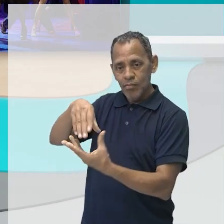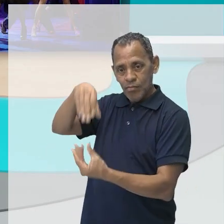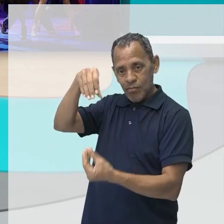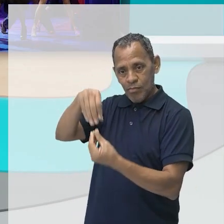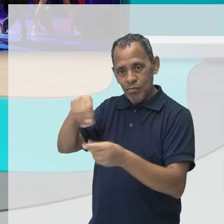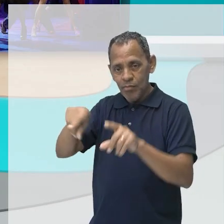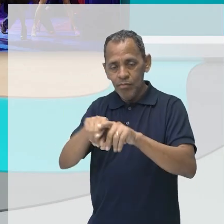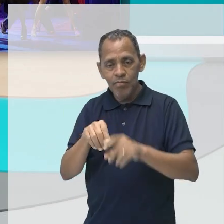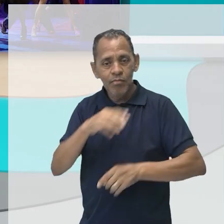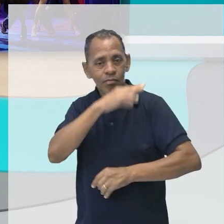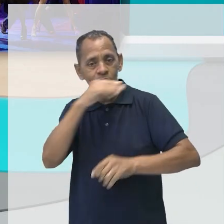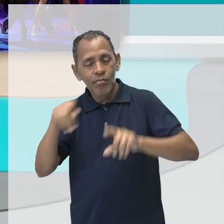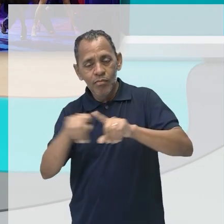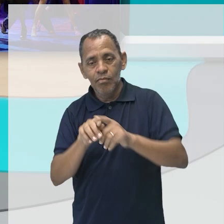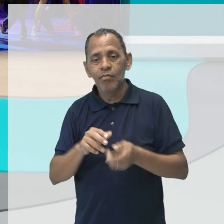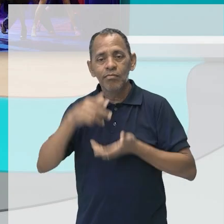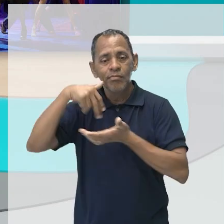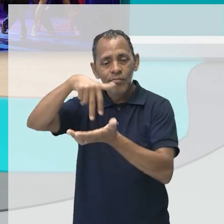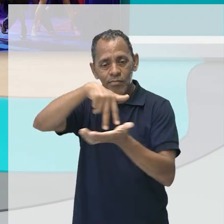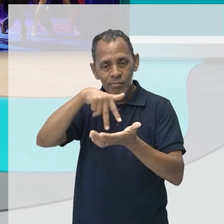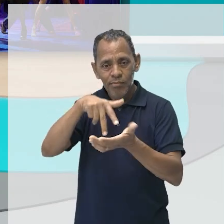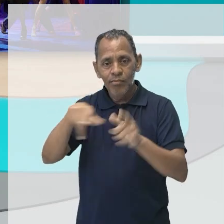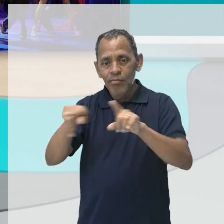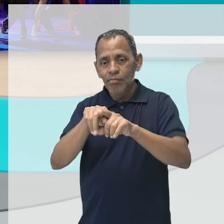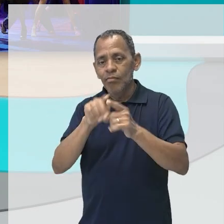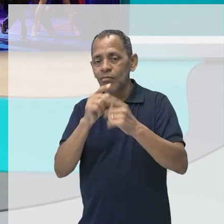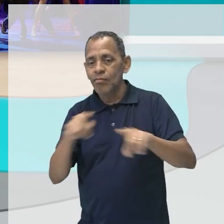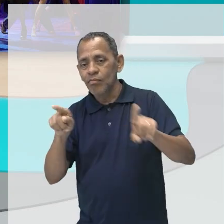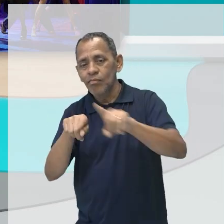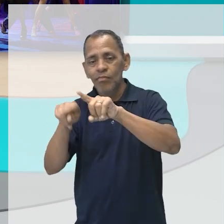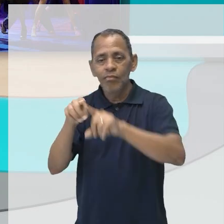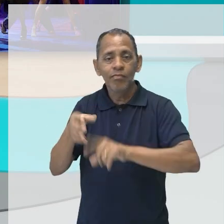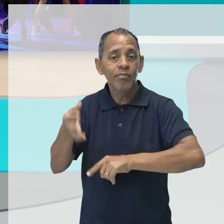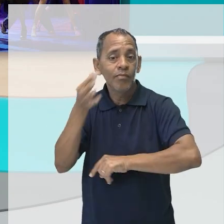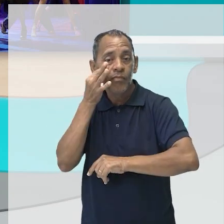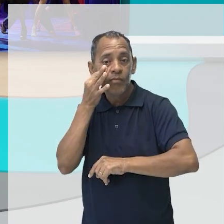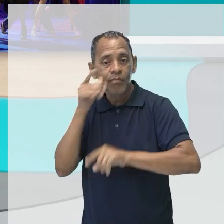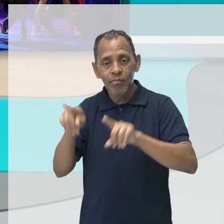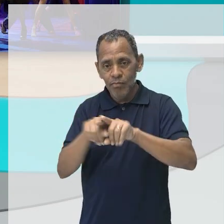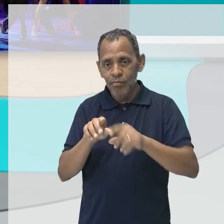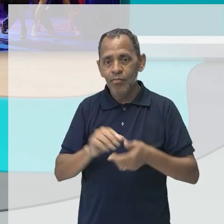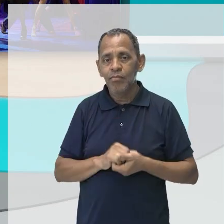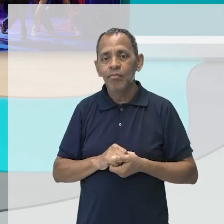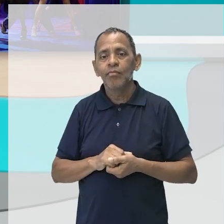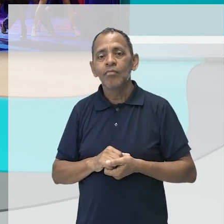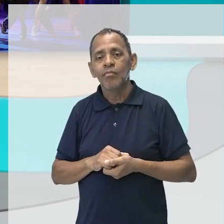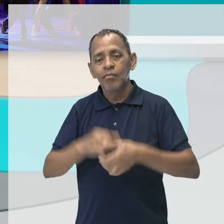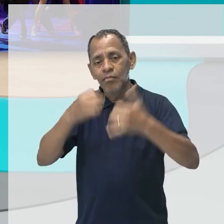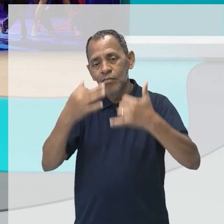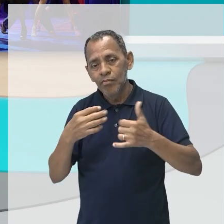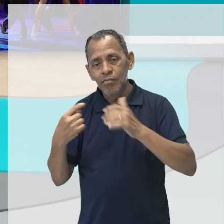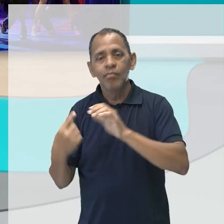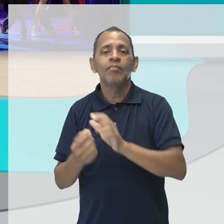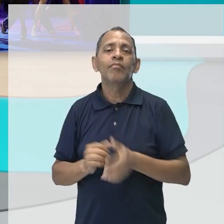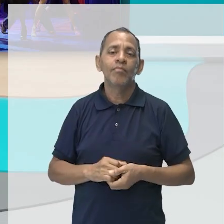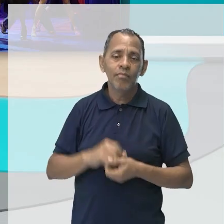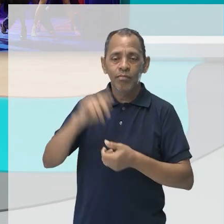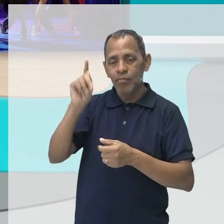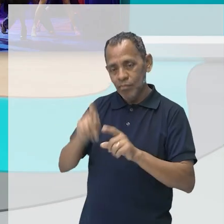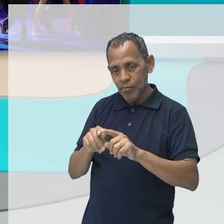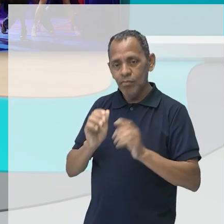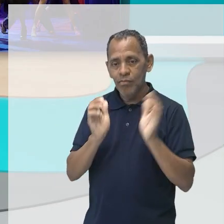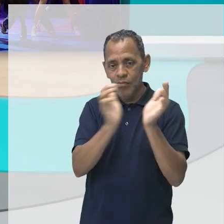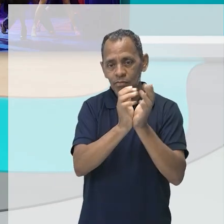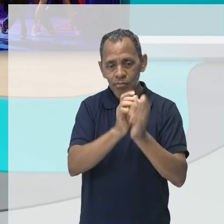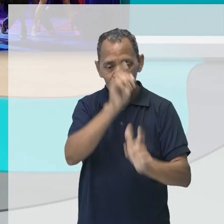com músicas, danças e músicos ao vivo. Conta a história de um grupo de personagens que mora em um bairro